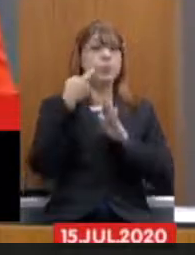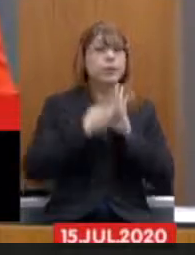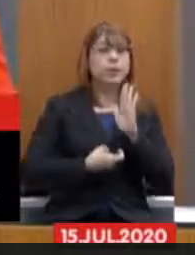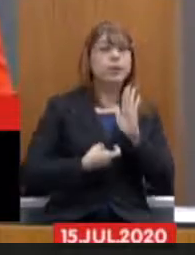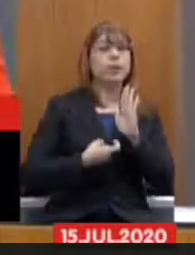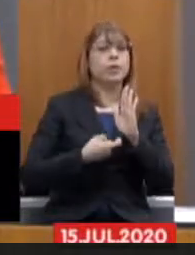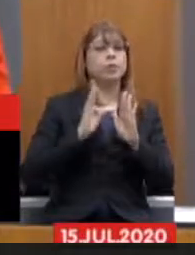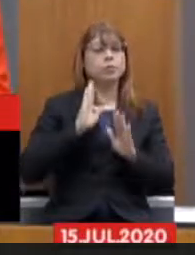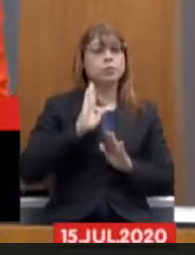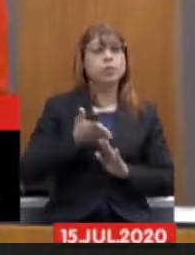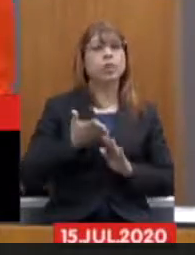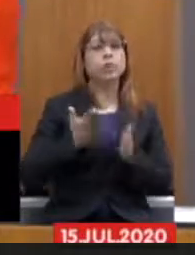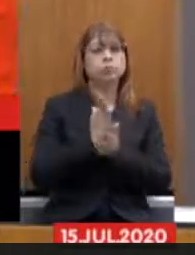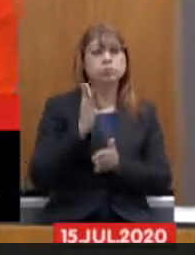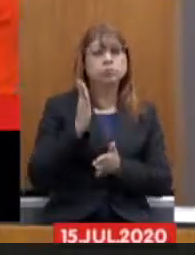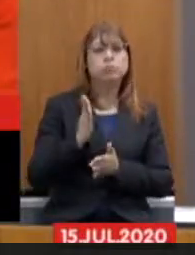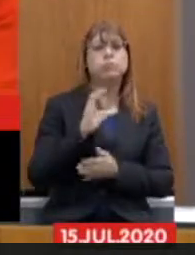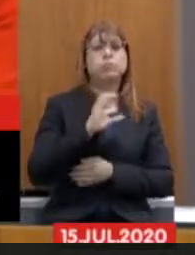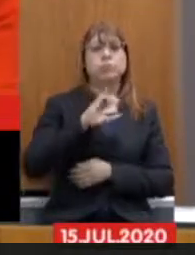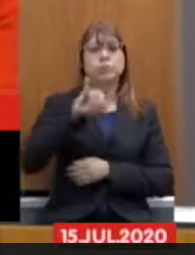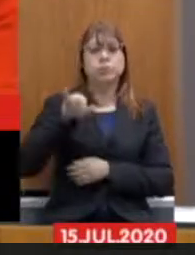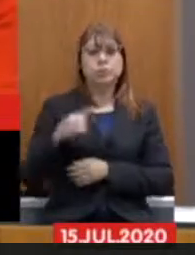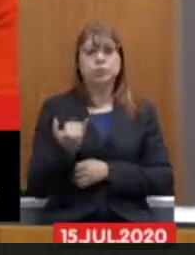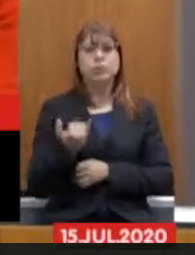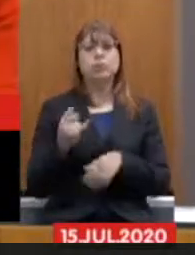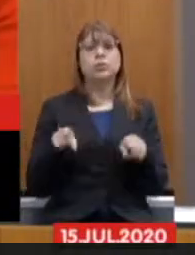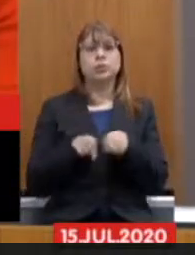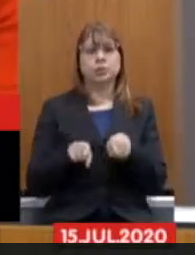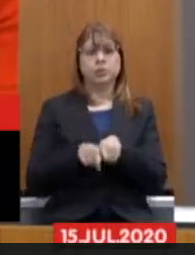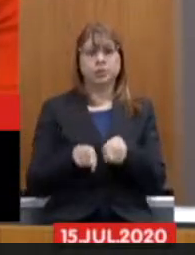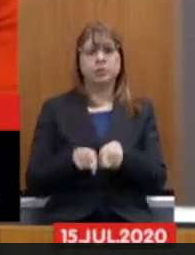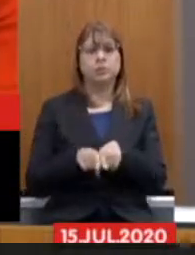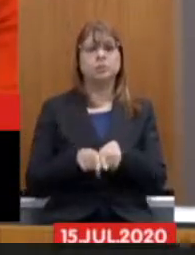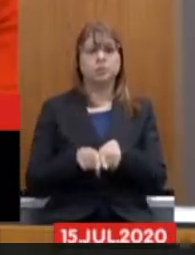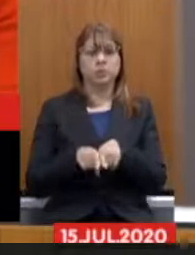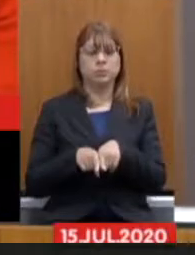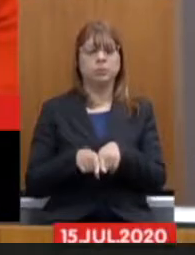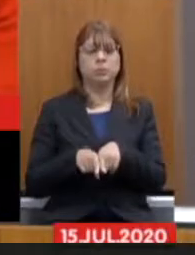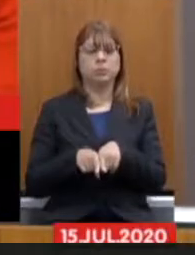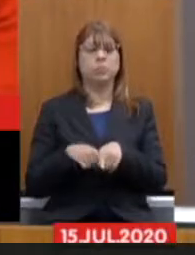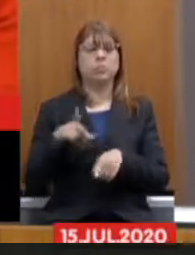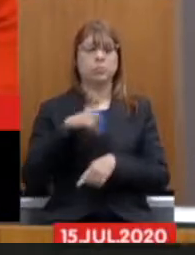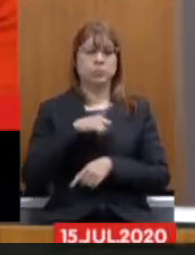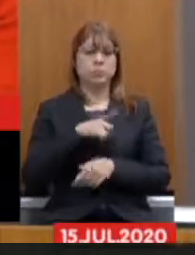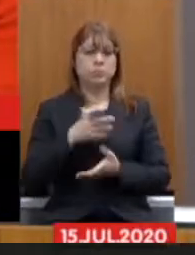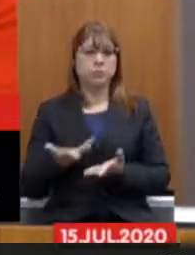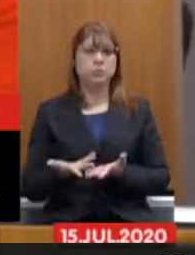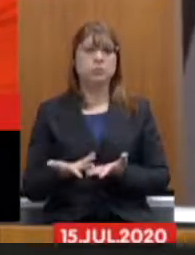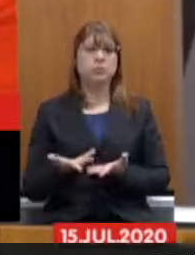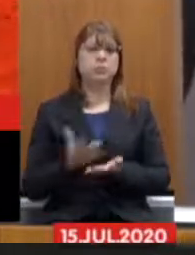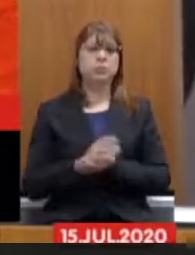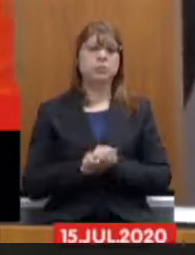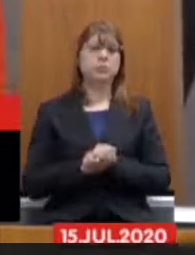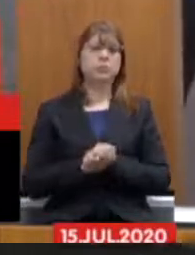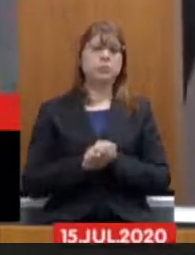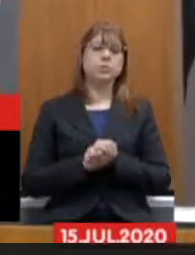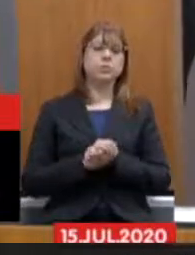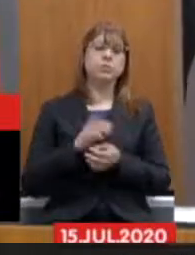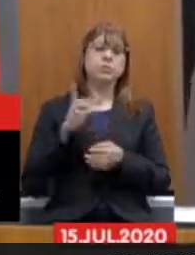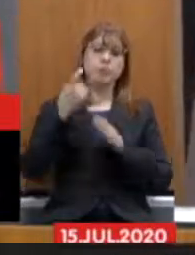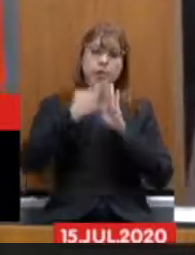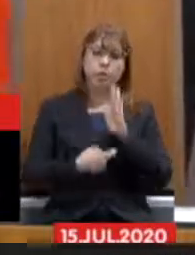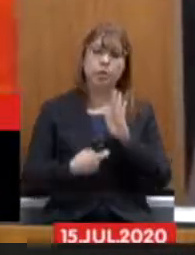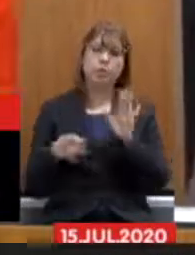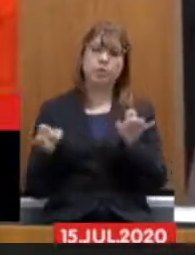aprovado na ccj comissão de constituição e justiça o texto aprovado na comissão de administração pública é que